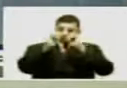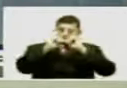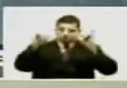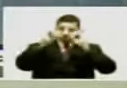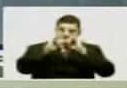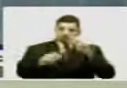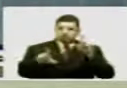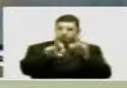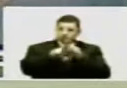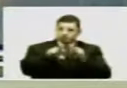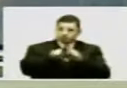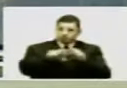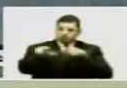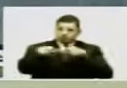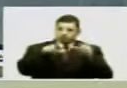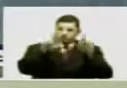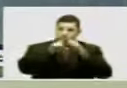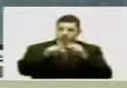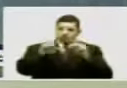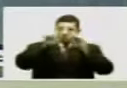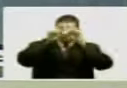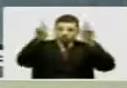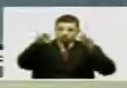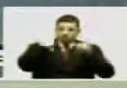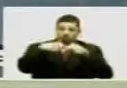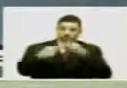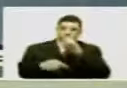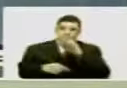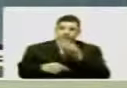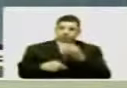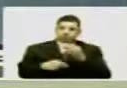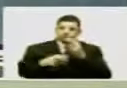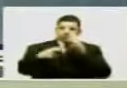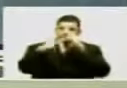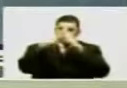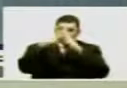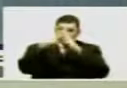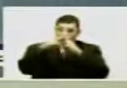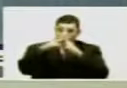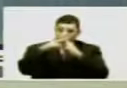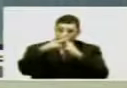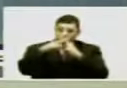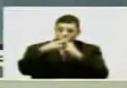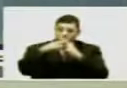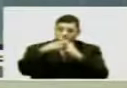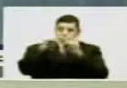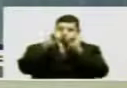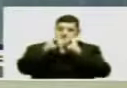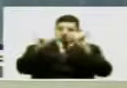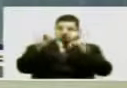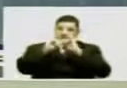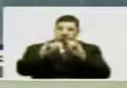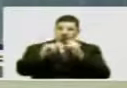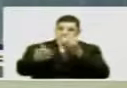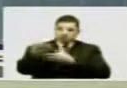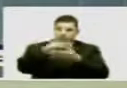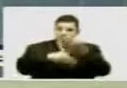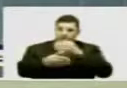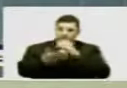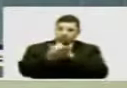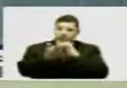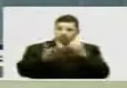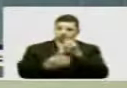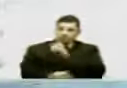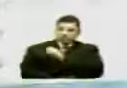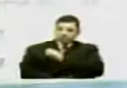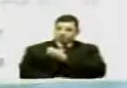também expediente, também aí na tela. A Caixa Econômica Federal informou por intermédio do